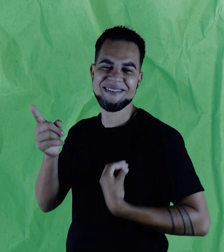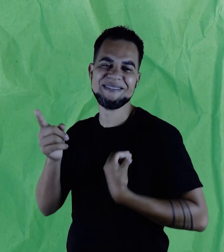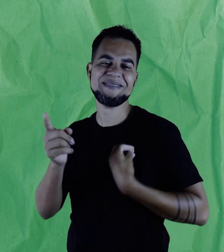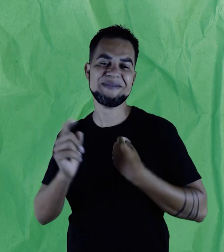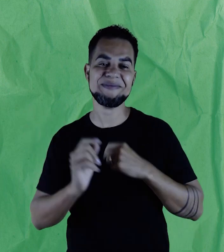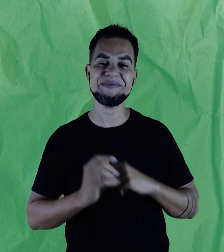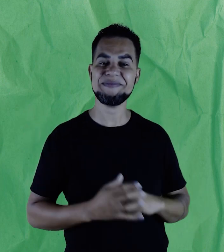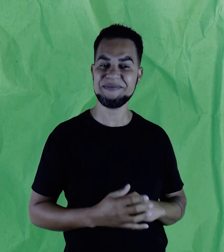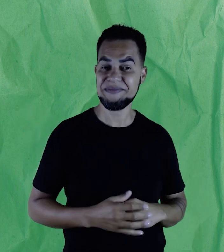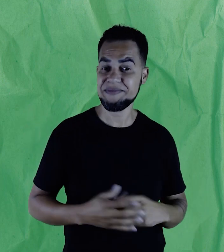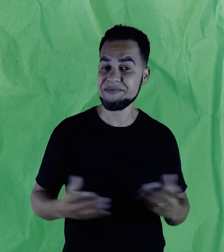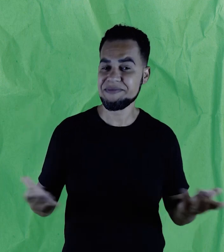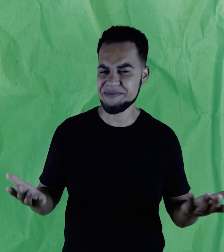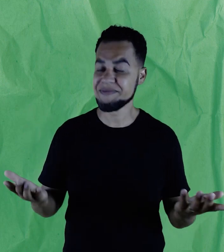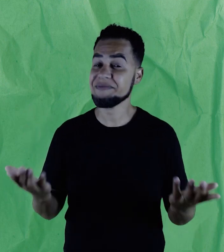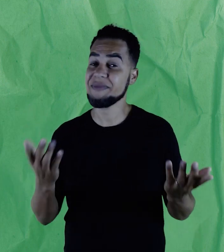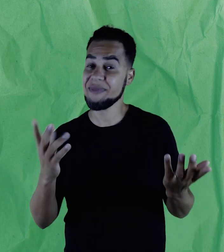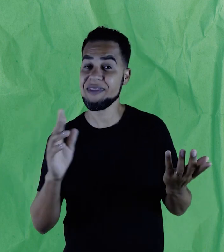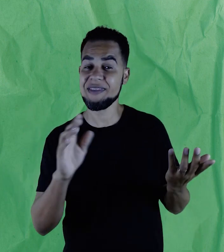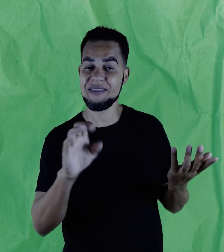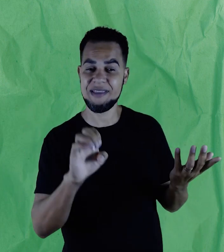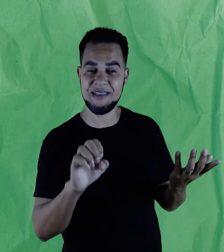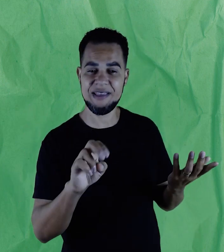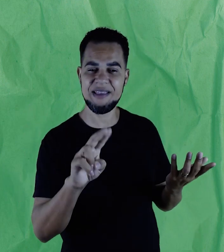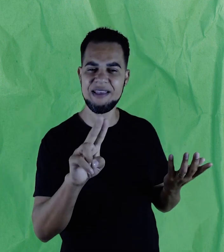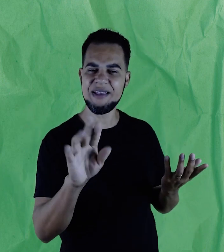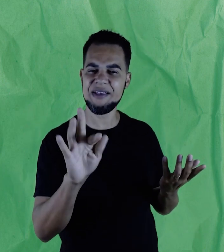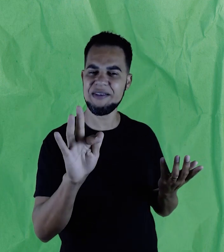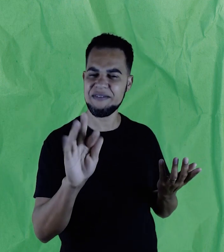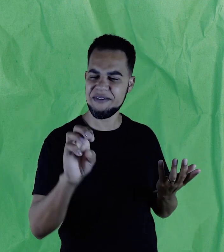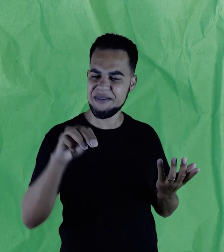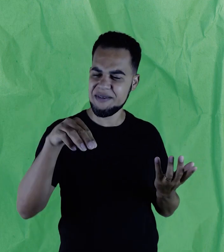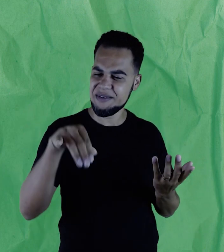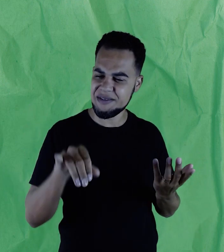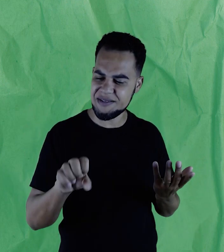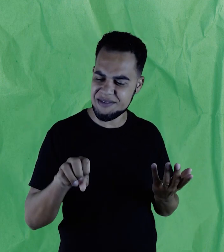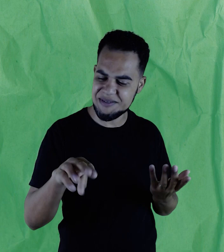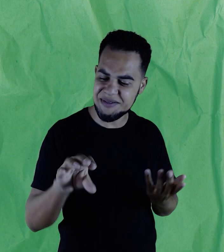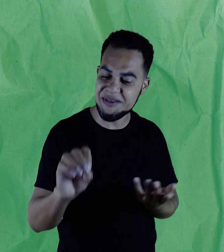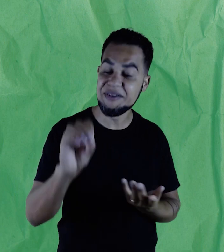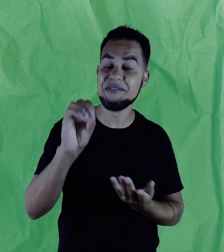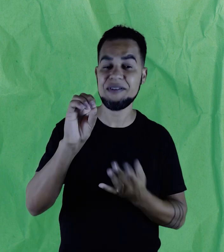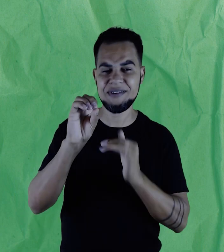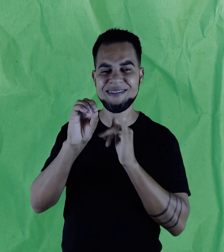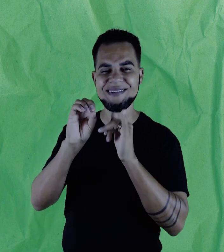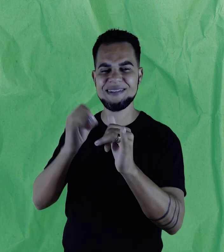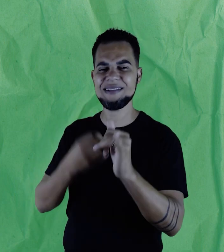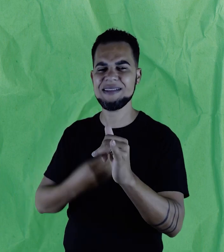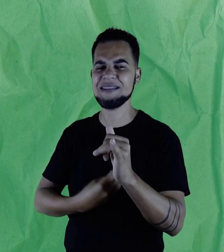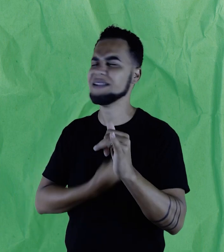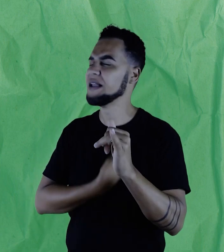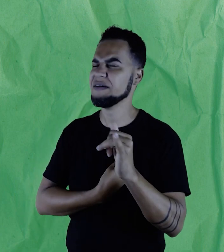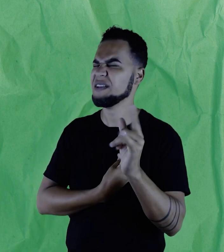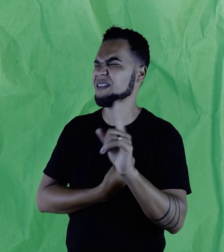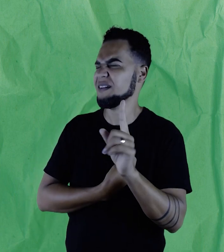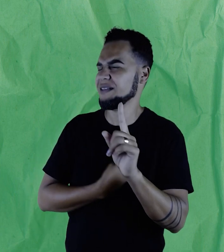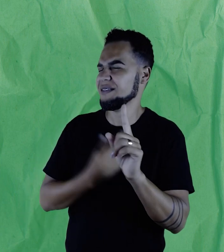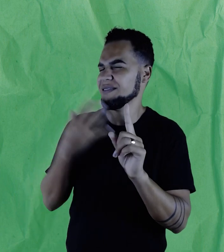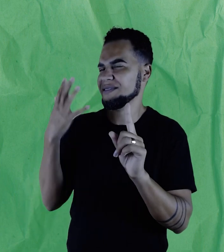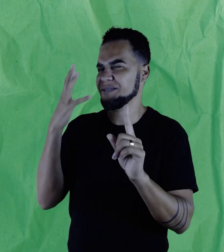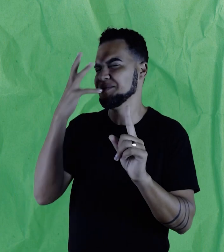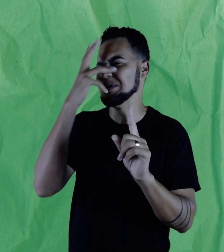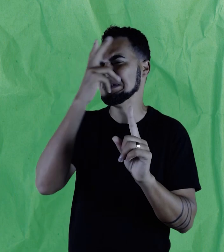você. E com eufemismo eu vou dizer que a vida não é tão bonita